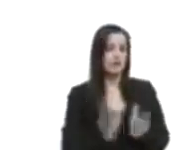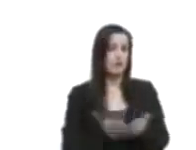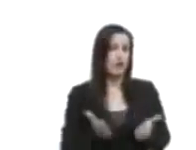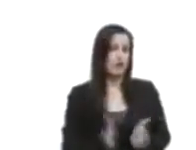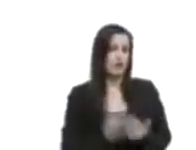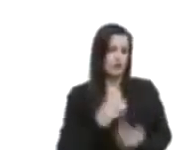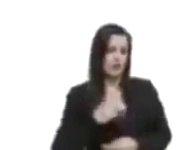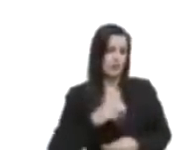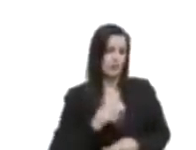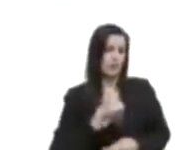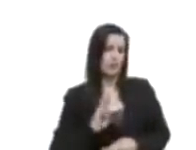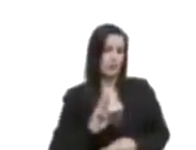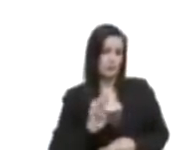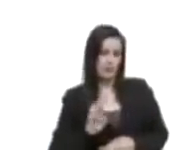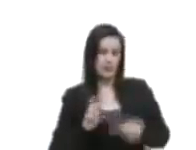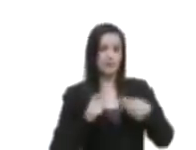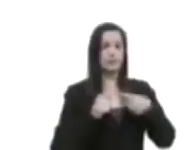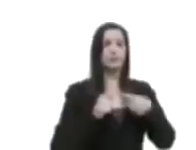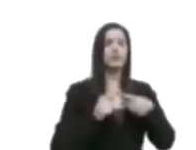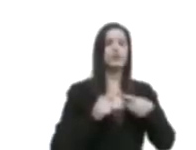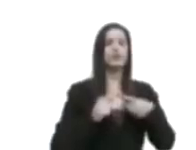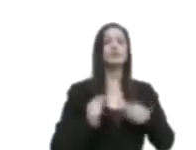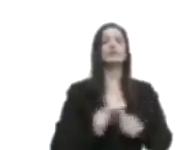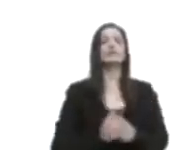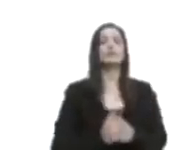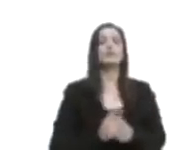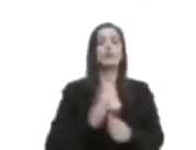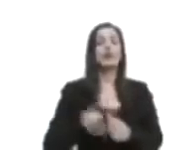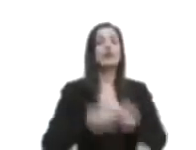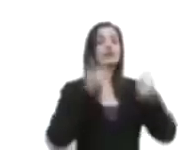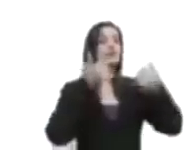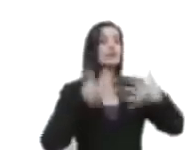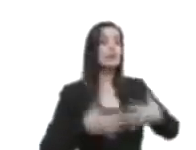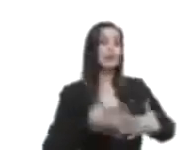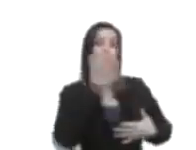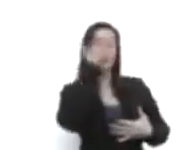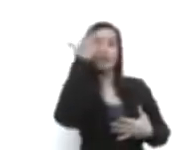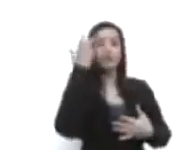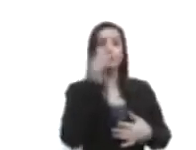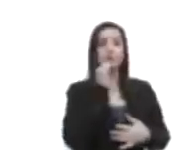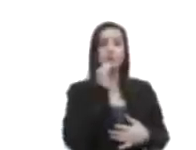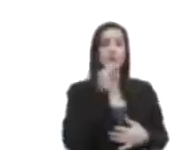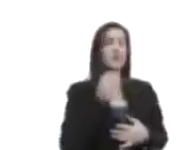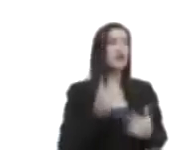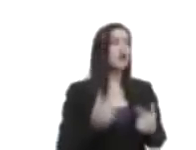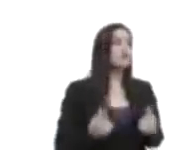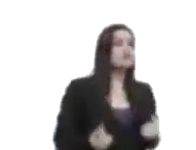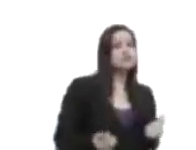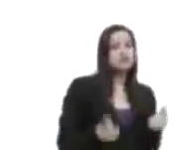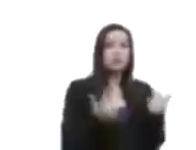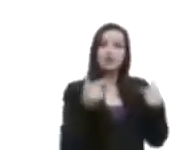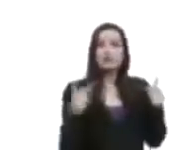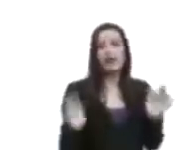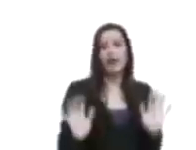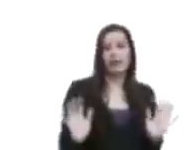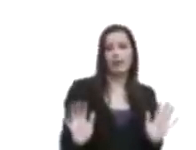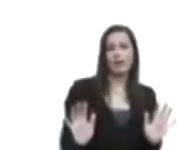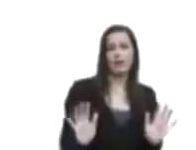pobreza, é para definir aquela pessoa que não tem luxo, não tem